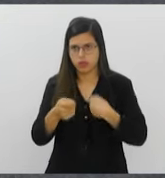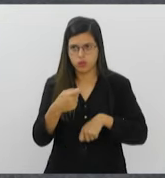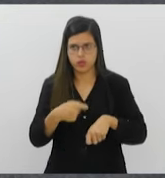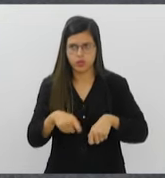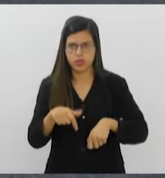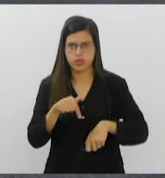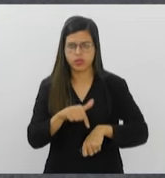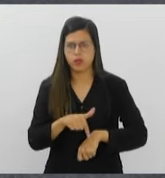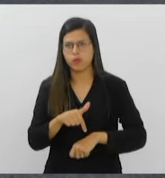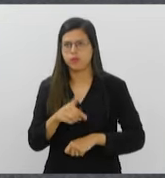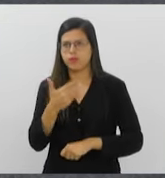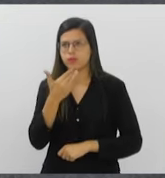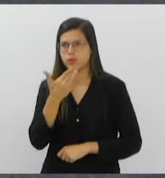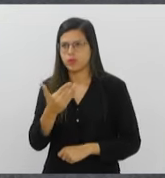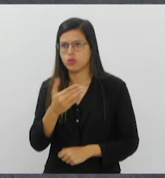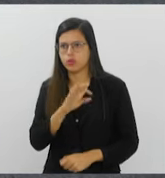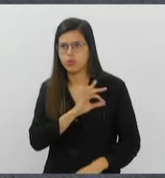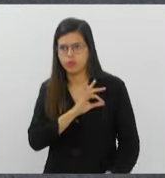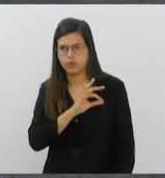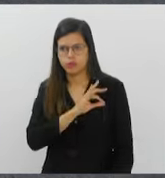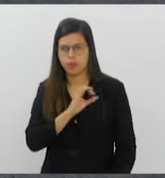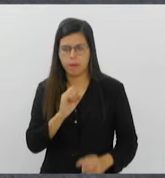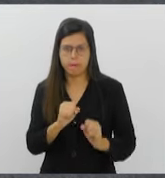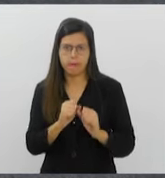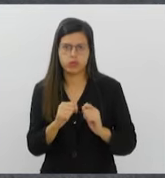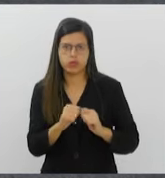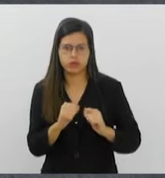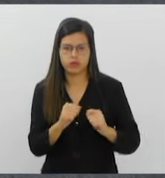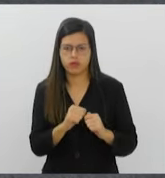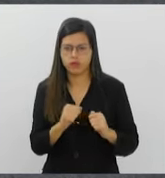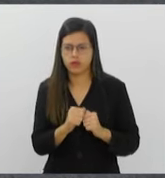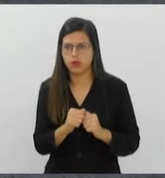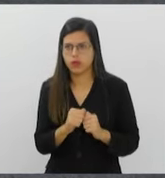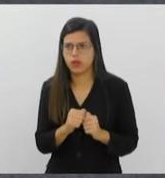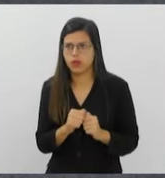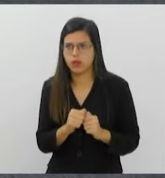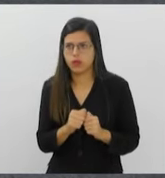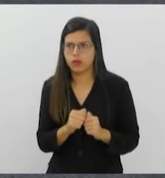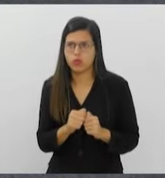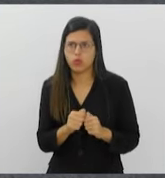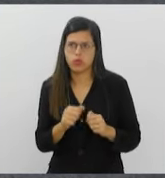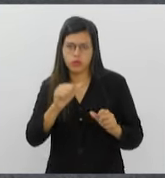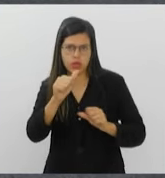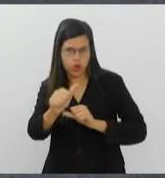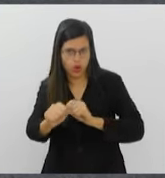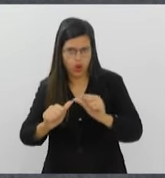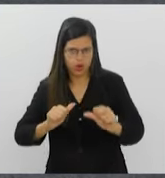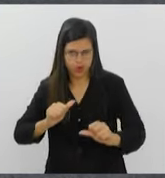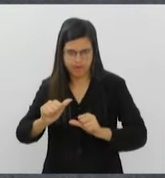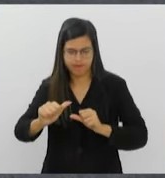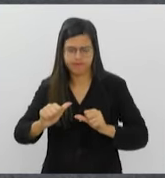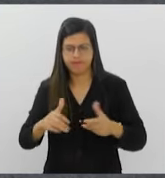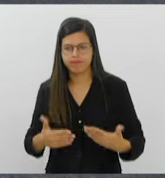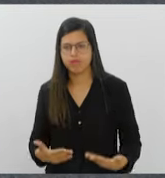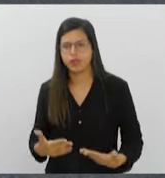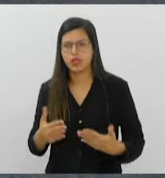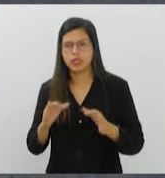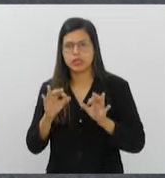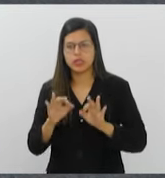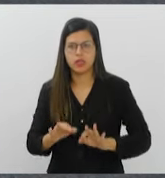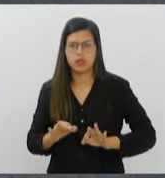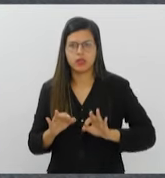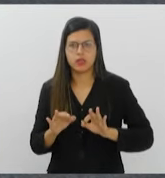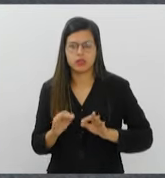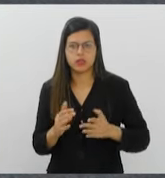esse pedido do policial possa ser feito através de uma permuta. Então, eu tenho absoluta certeza que isso